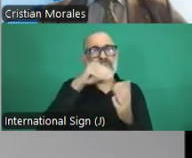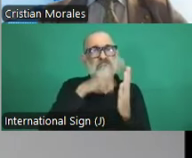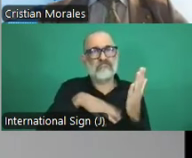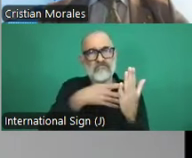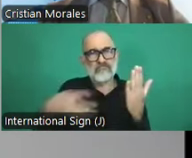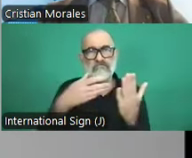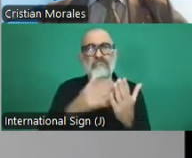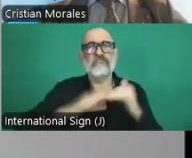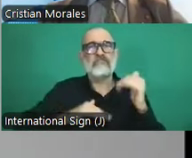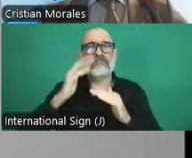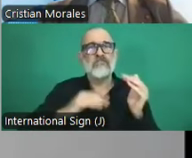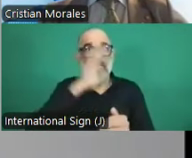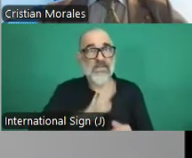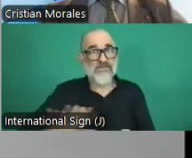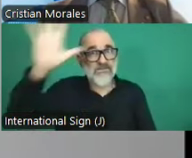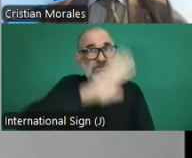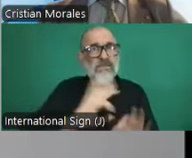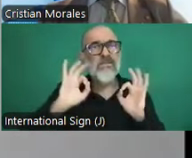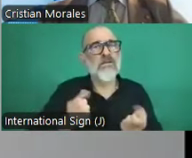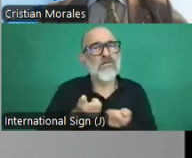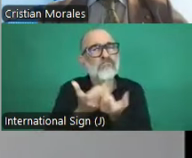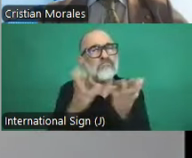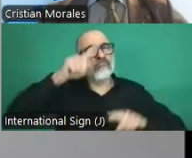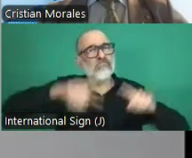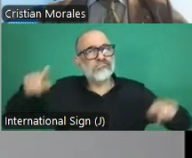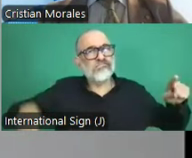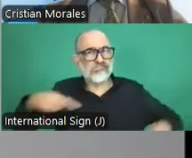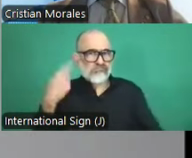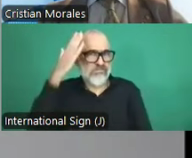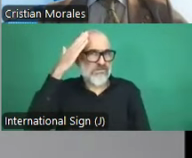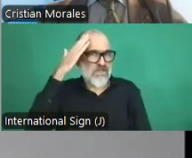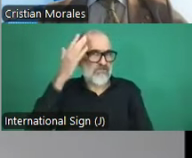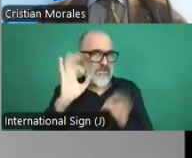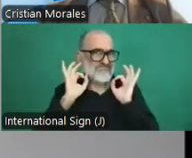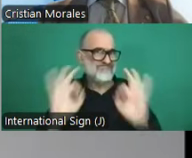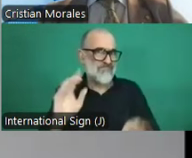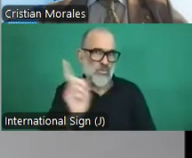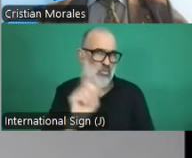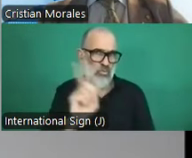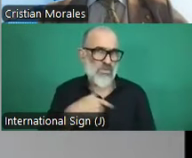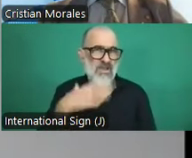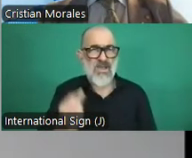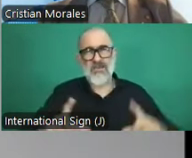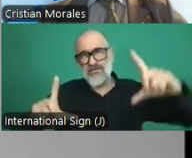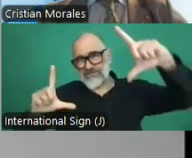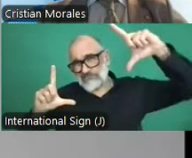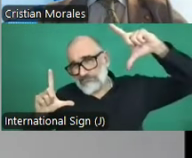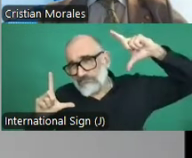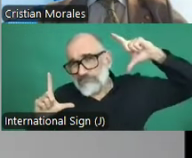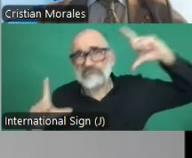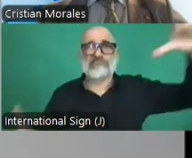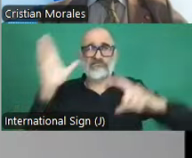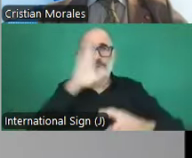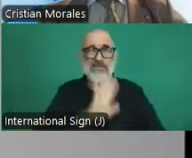áreas large com estrutura, là-dessus. atendimento e profissionais. Reforçamos os nossos quadros como programa Mais Médicos. Nous Estamos